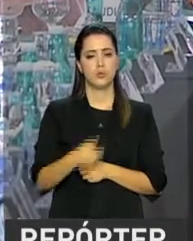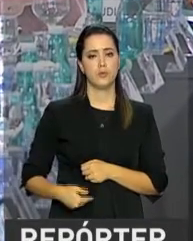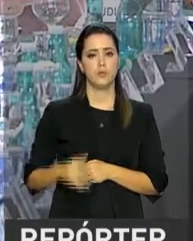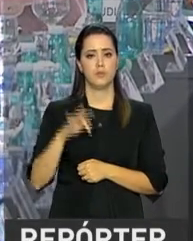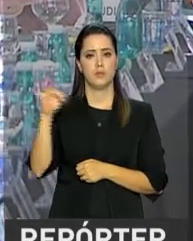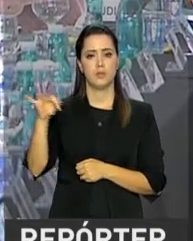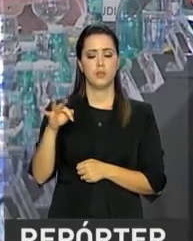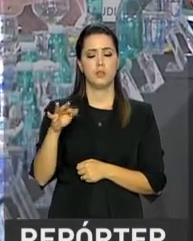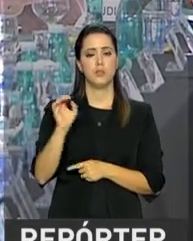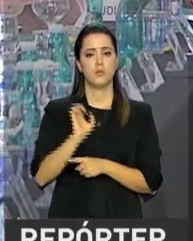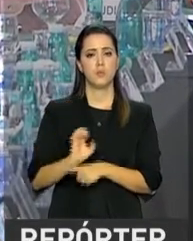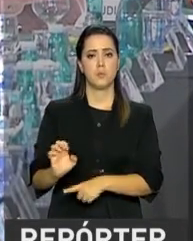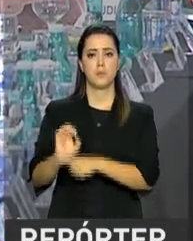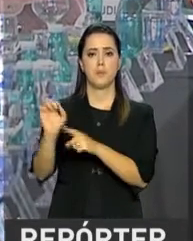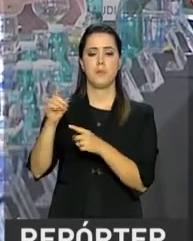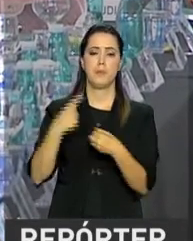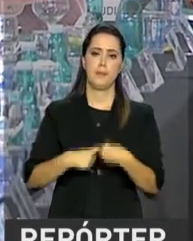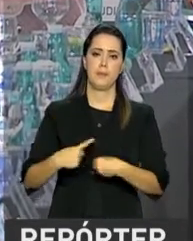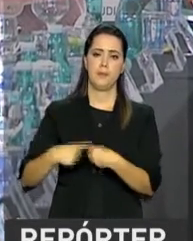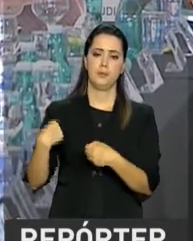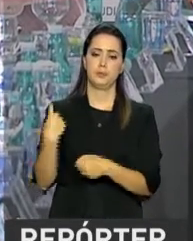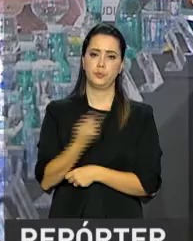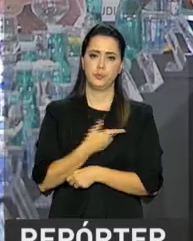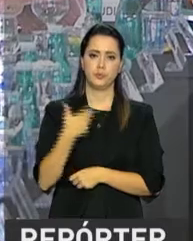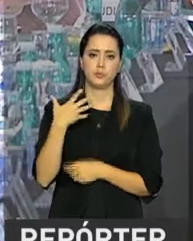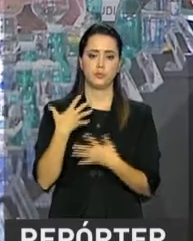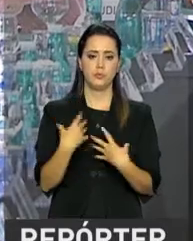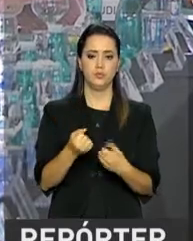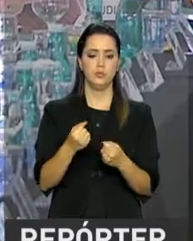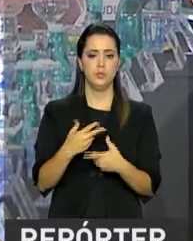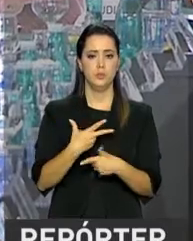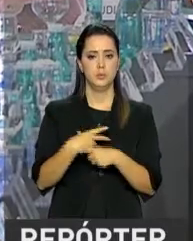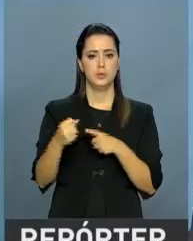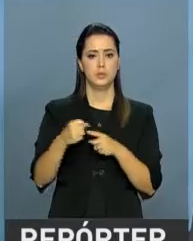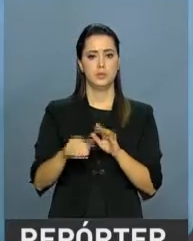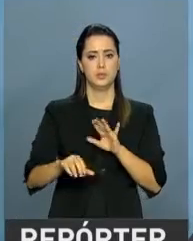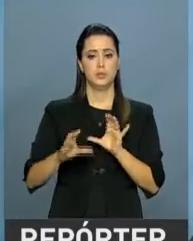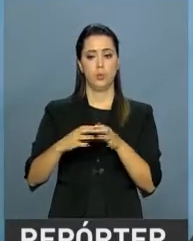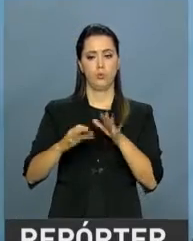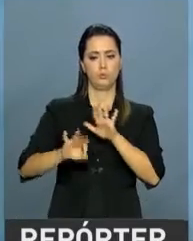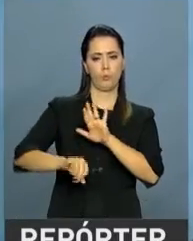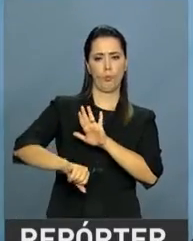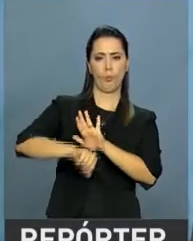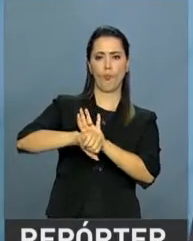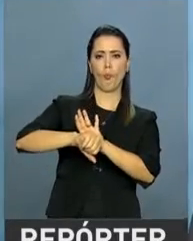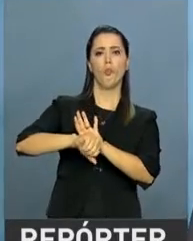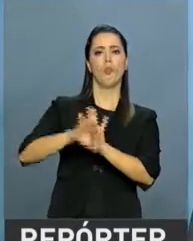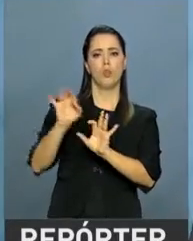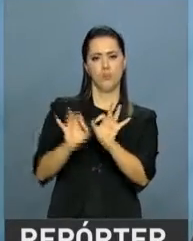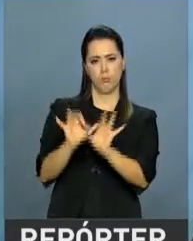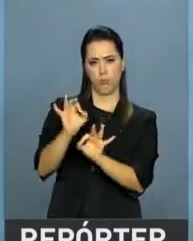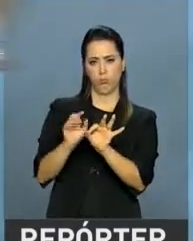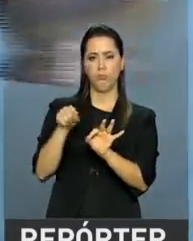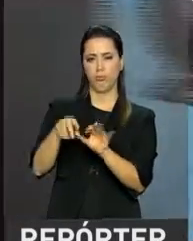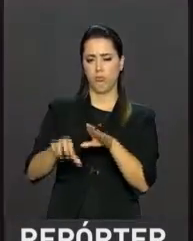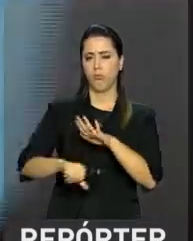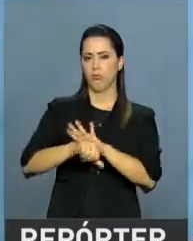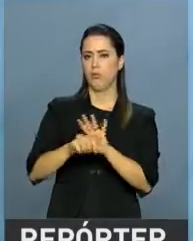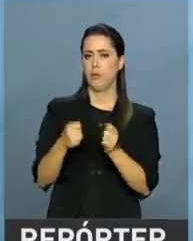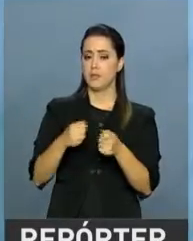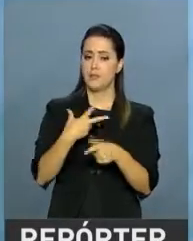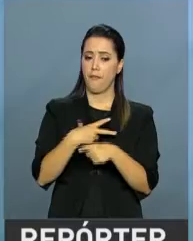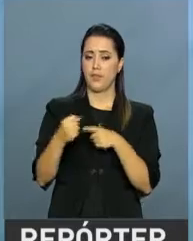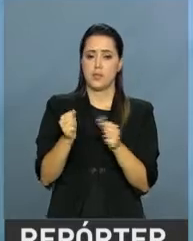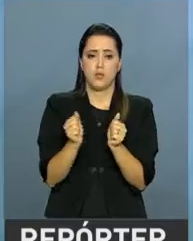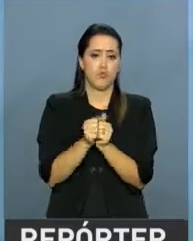e os municípios é que nós conseguiremos vencer o crime organizado como se vê há uma perfeita sintonia